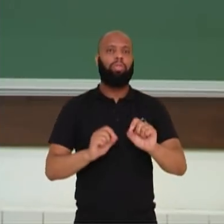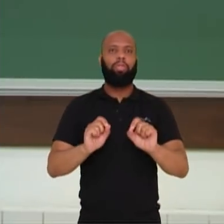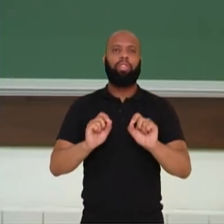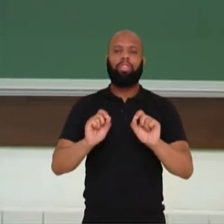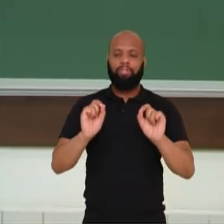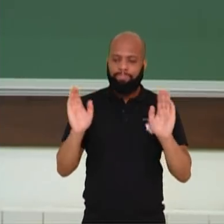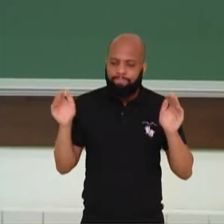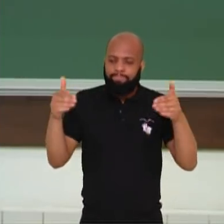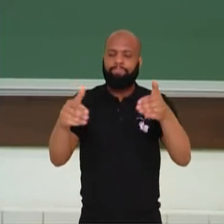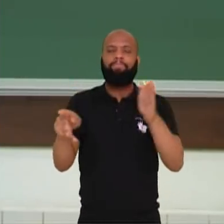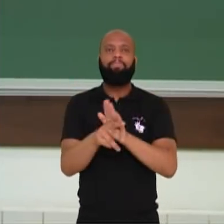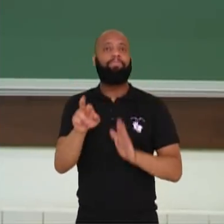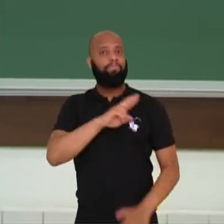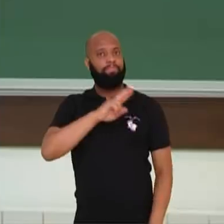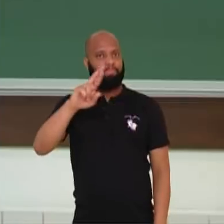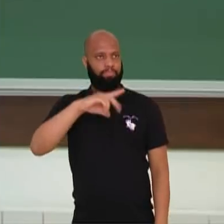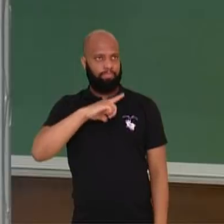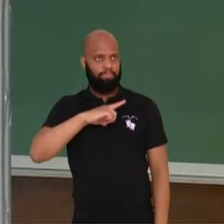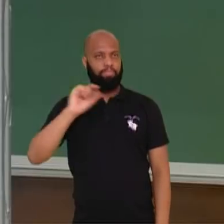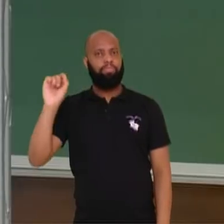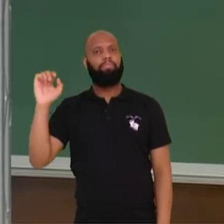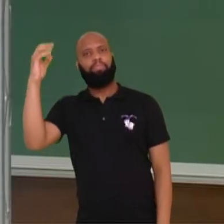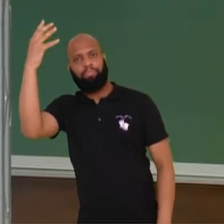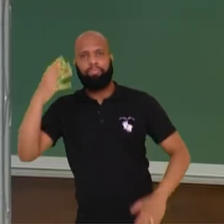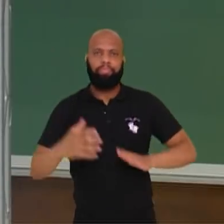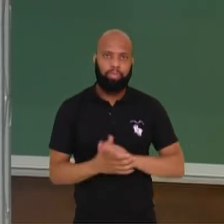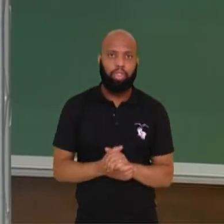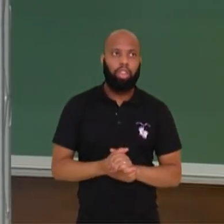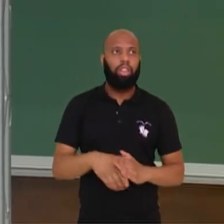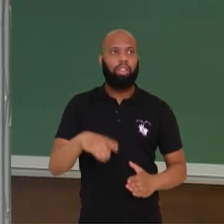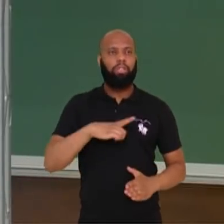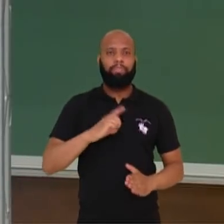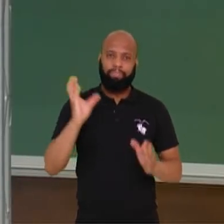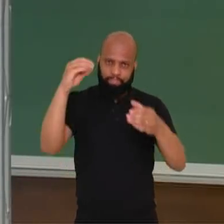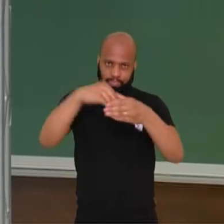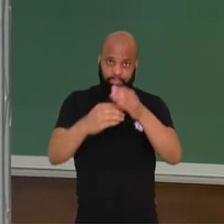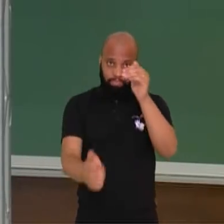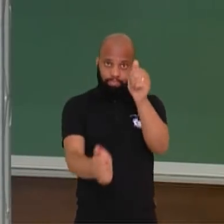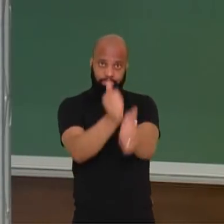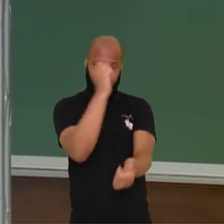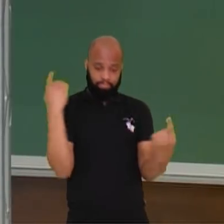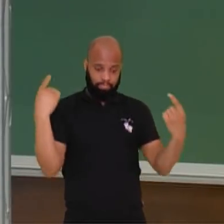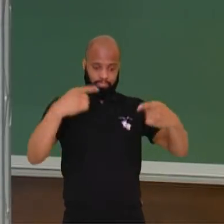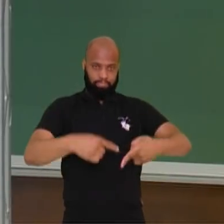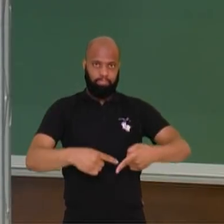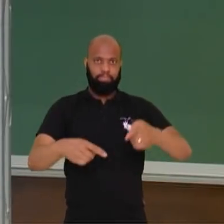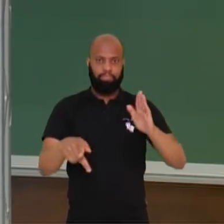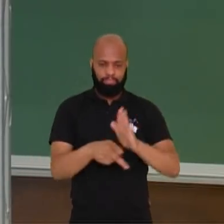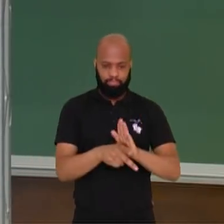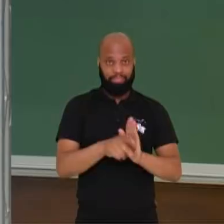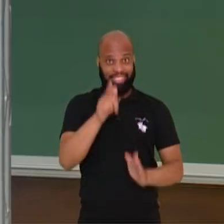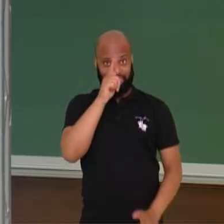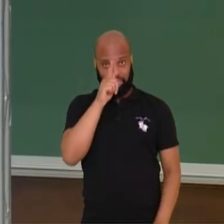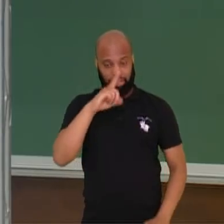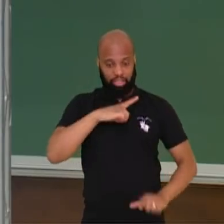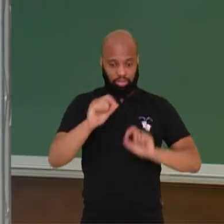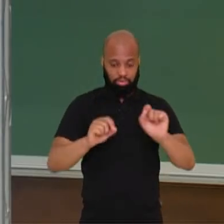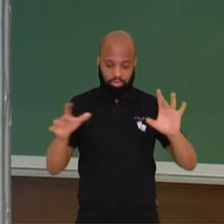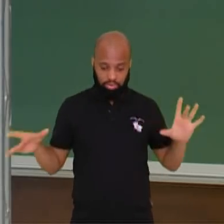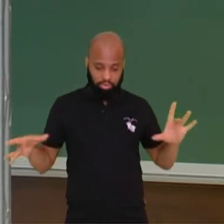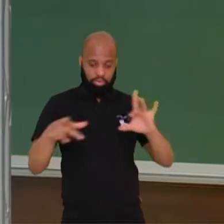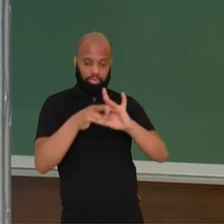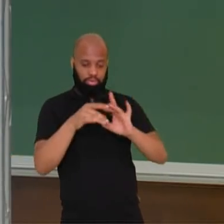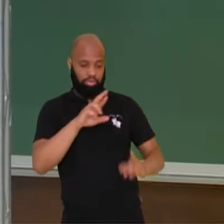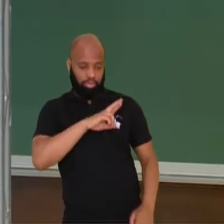caráter religioso. Acontece o seguinte, nesses Jogos Olímpicos, como o professor disse, havia uma ligação